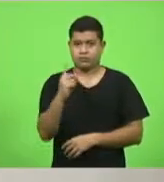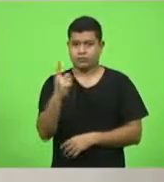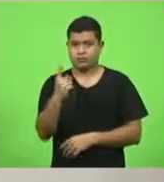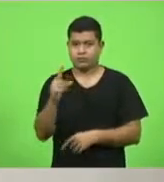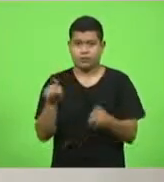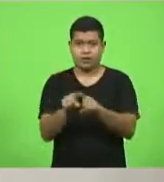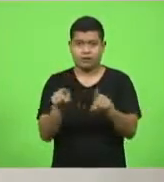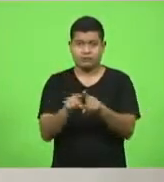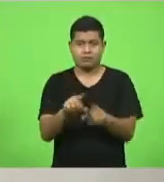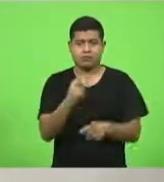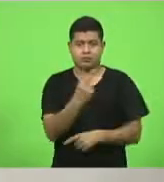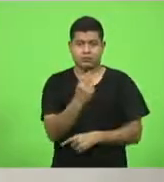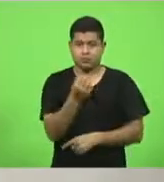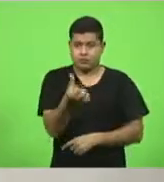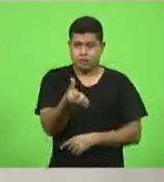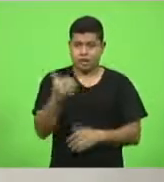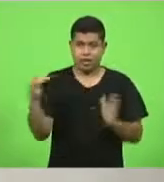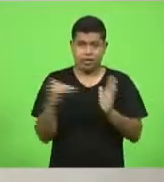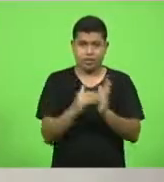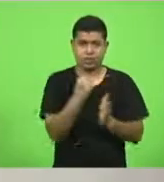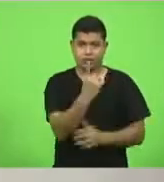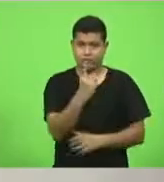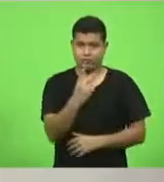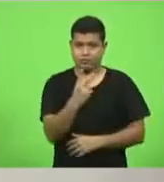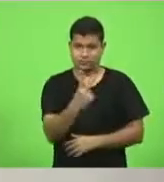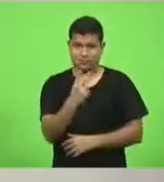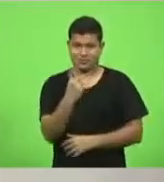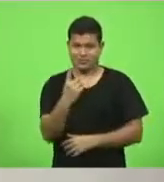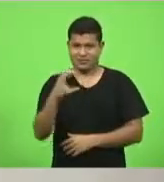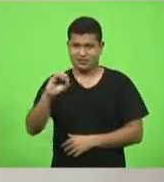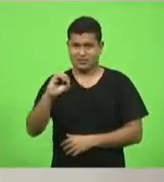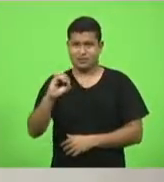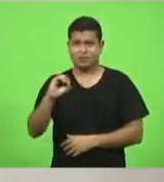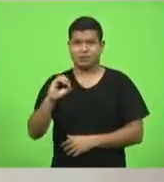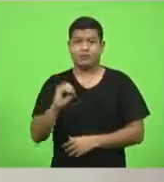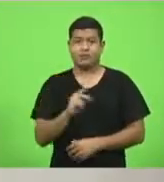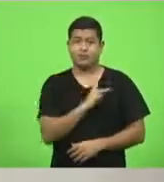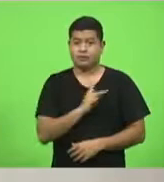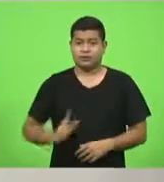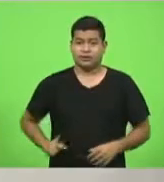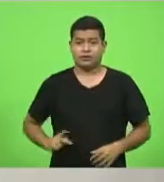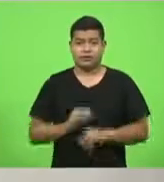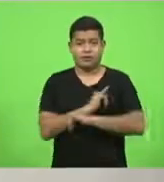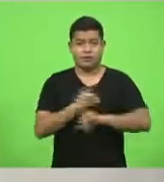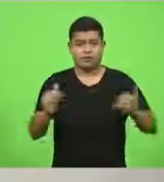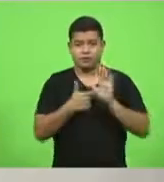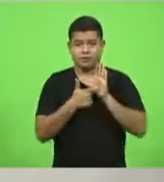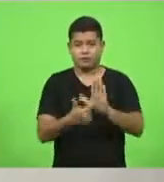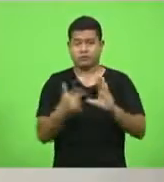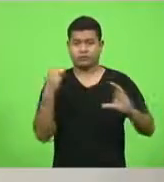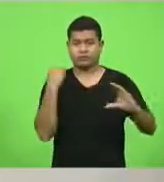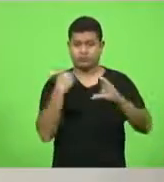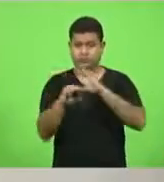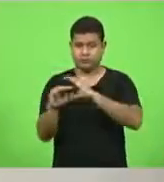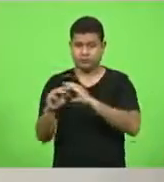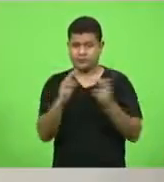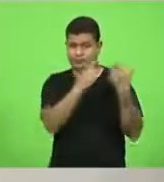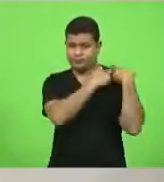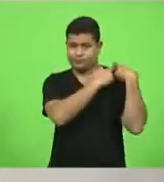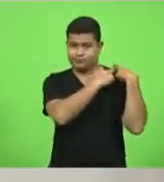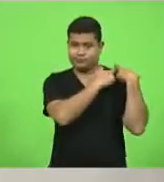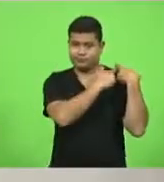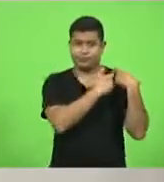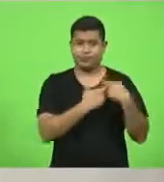206 a 210. Esta presidência comunica que encaminhará aos destinatários, conforme determina o regimento